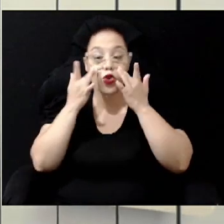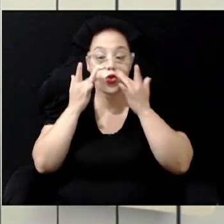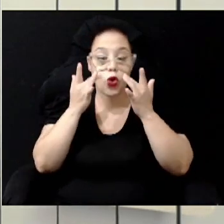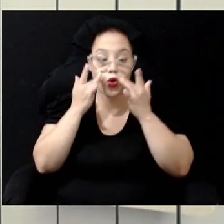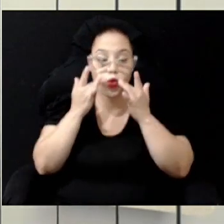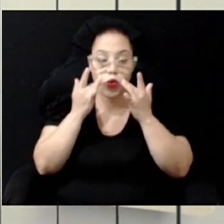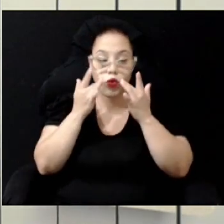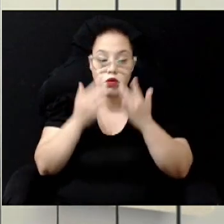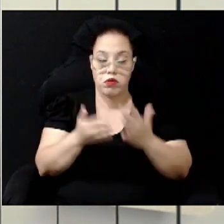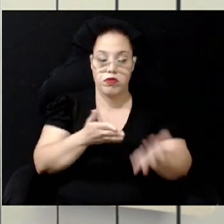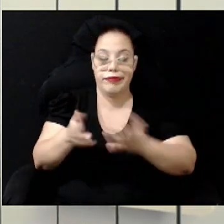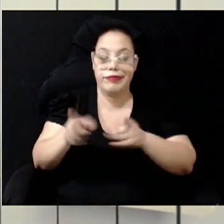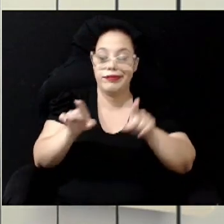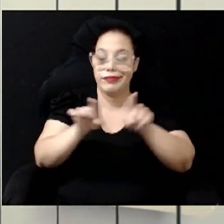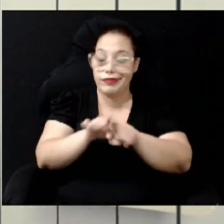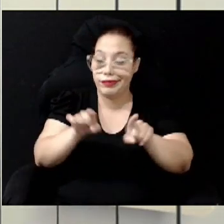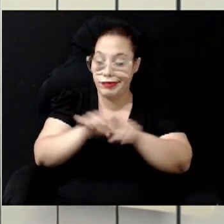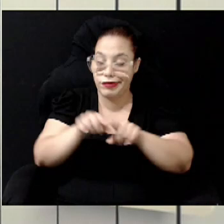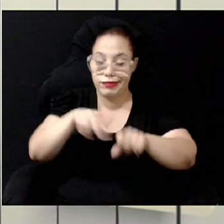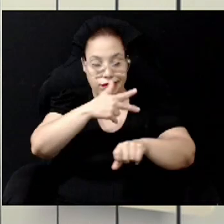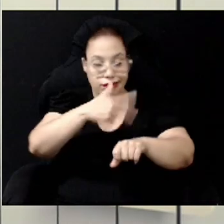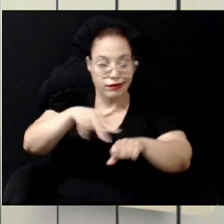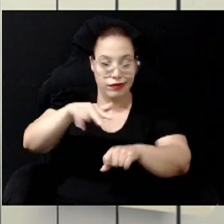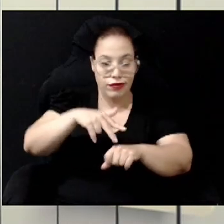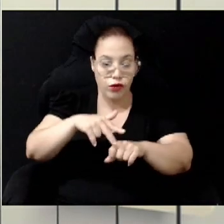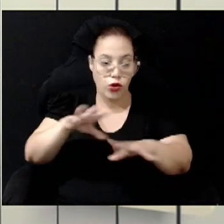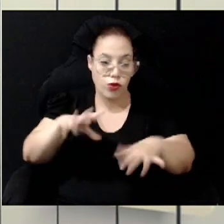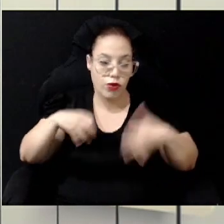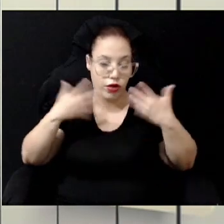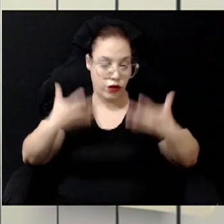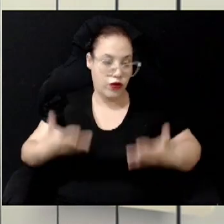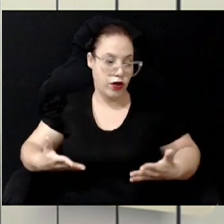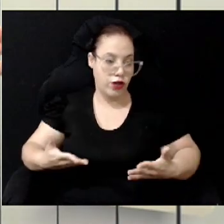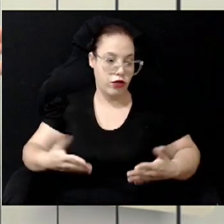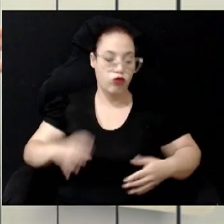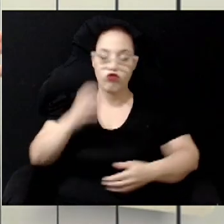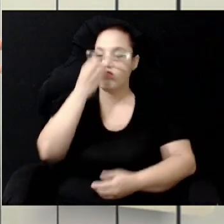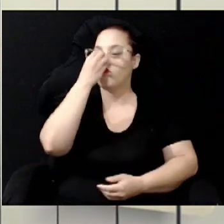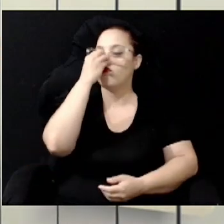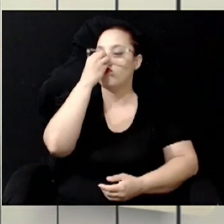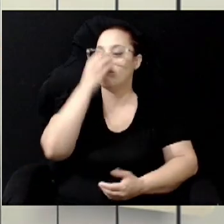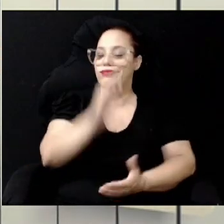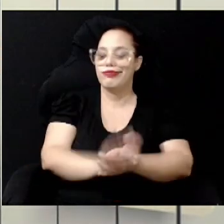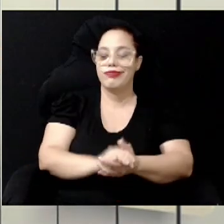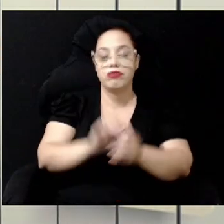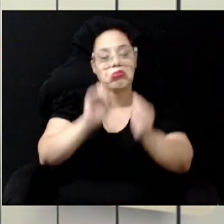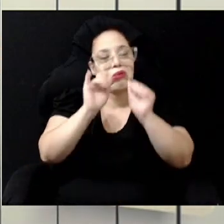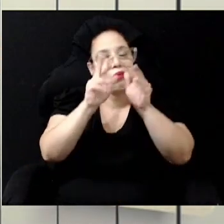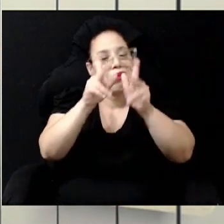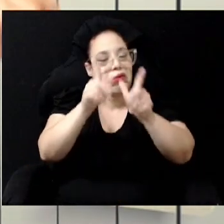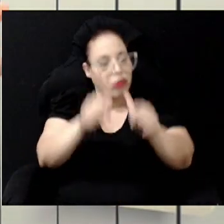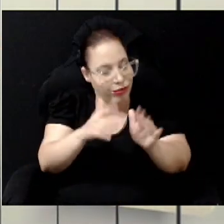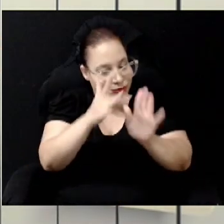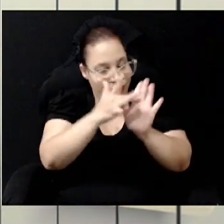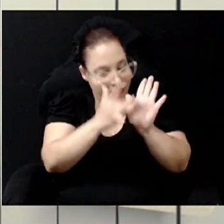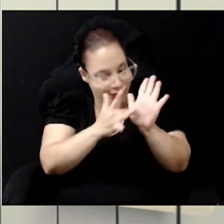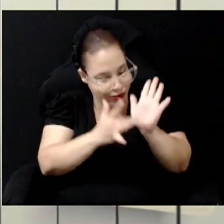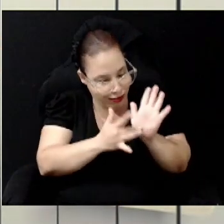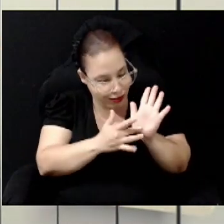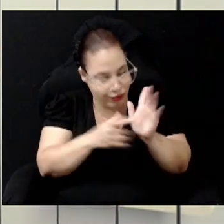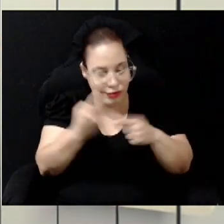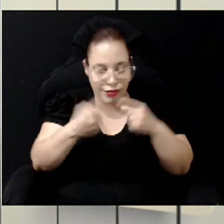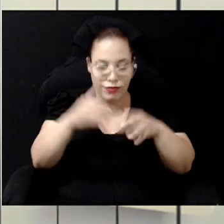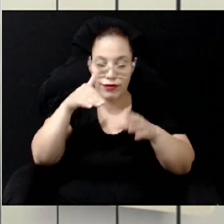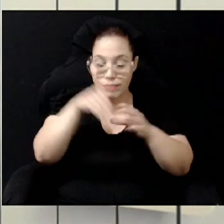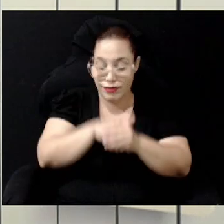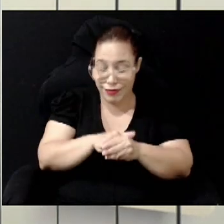abordar também a dança, performances e o circo. Para você conferir todos os projetos que serão discutidos e